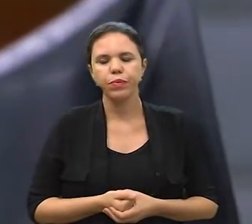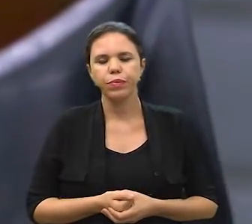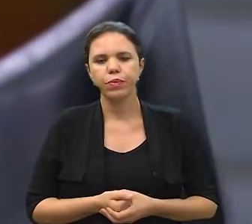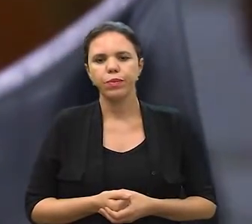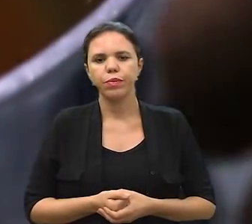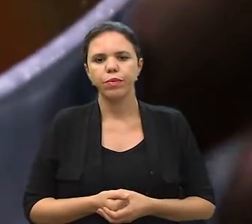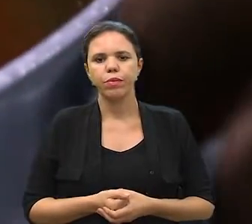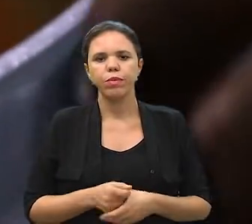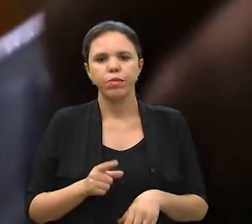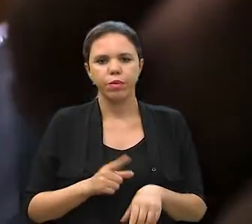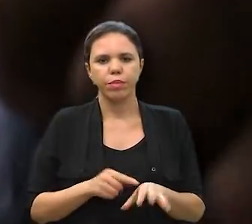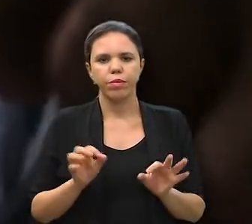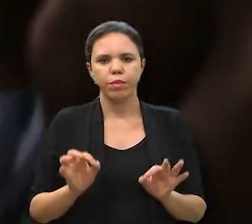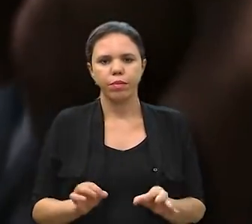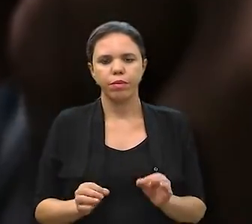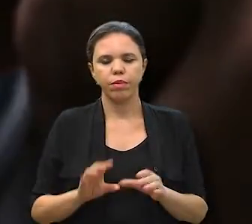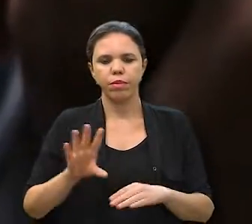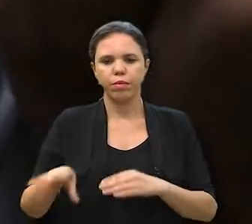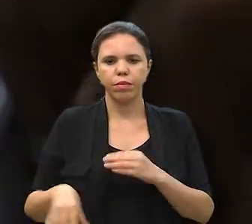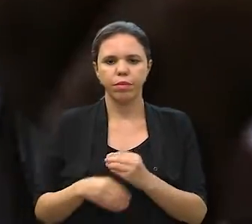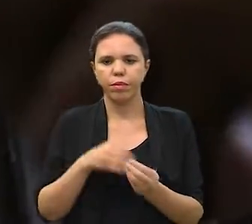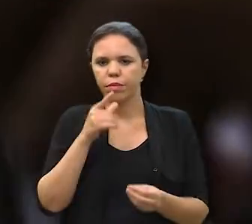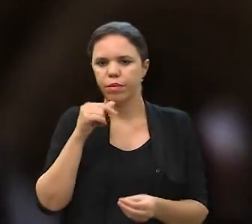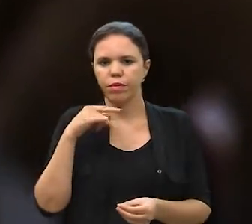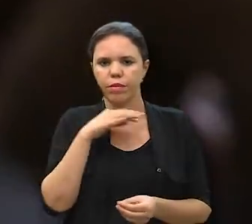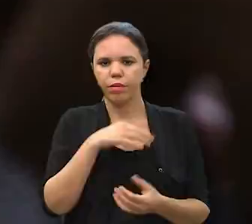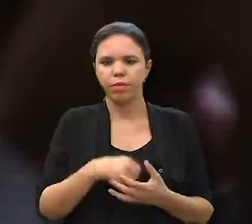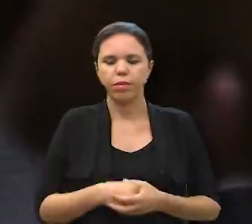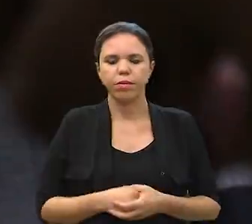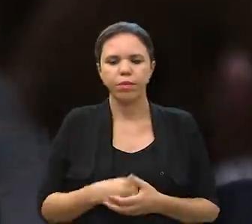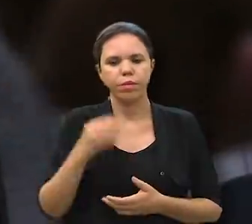Quando estiver no ponto, acrescente a água quente.